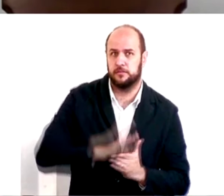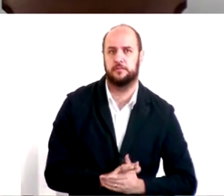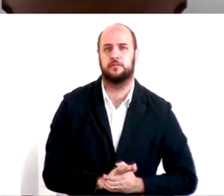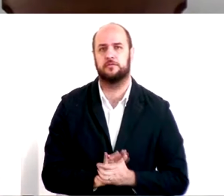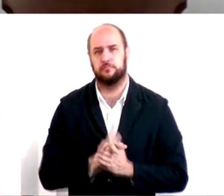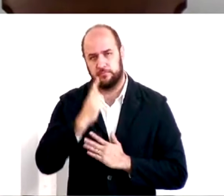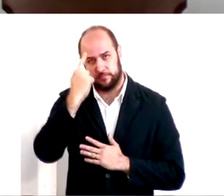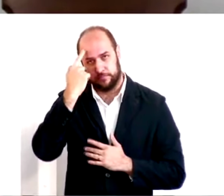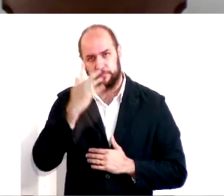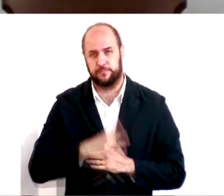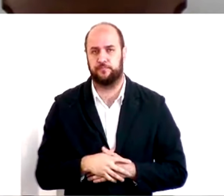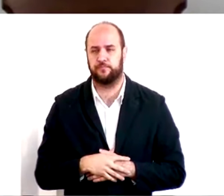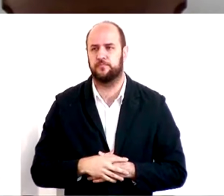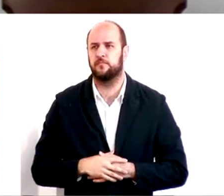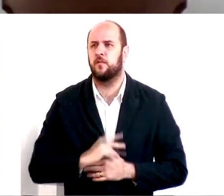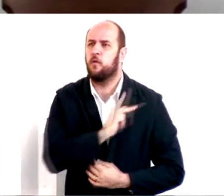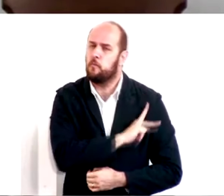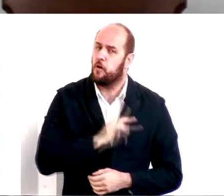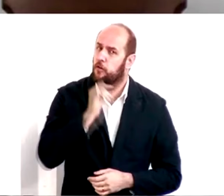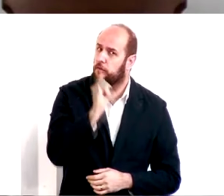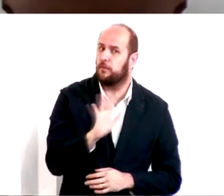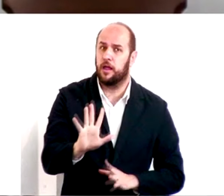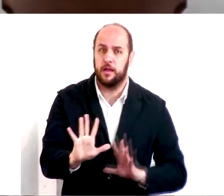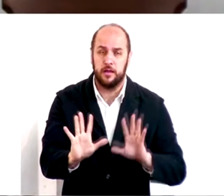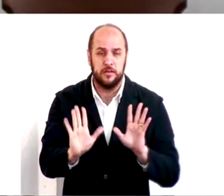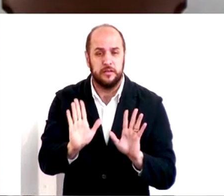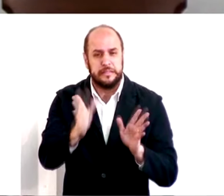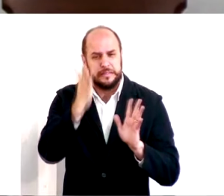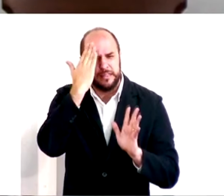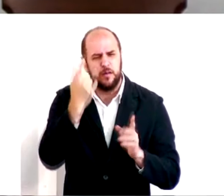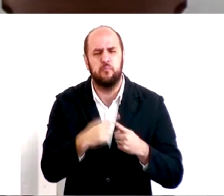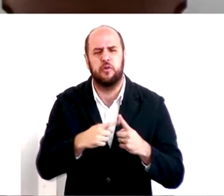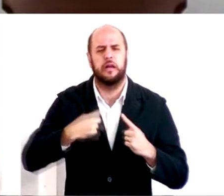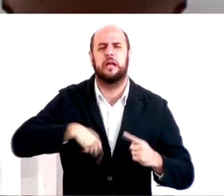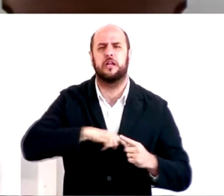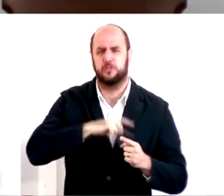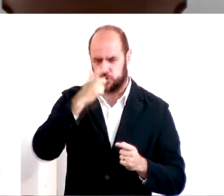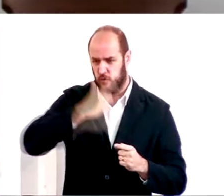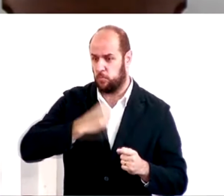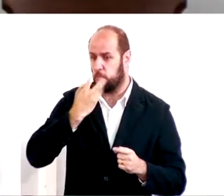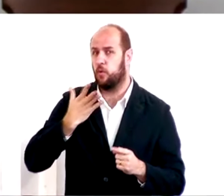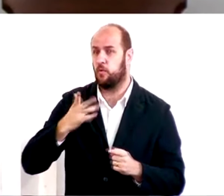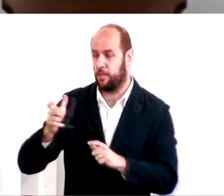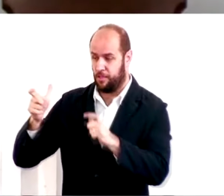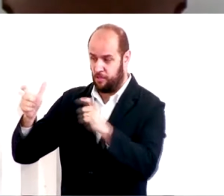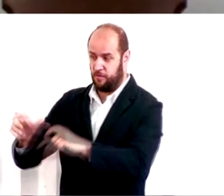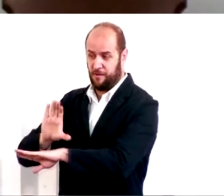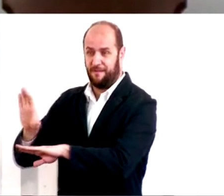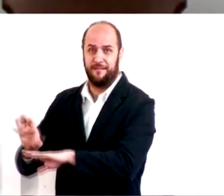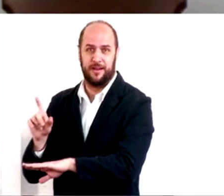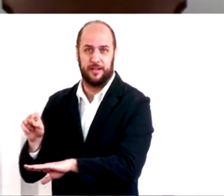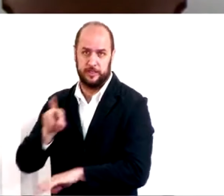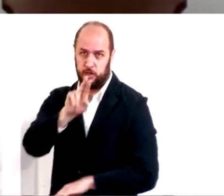mostrar. Paulo começa dizendo, sabe por que nós podemos ser bons cidadãos em Creta, como nós aqui em São Paulo, como em